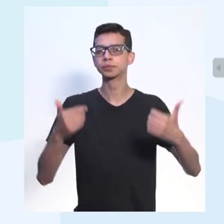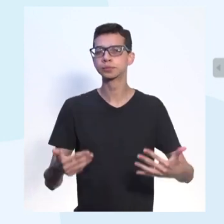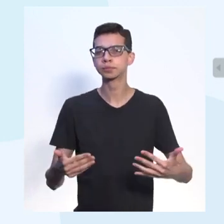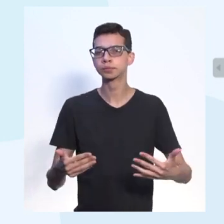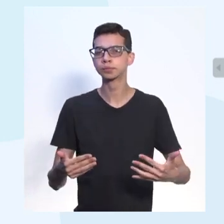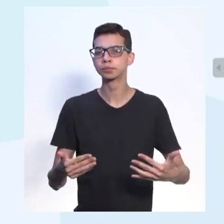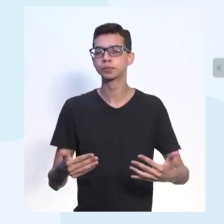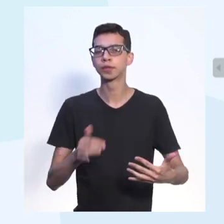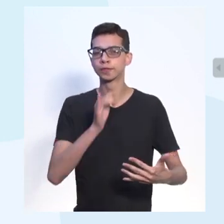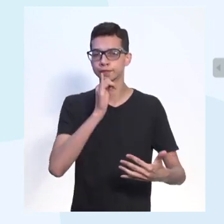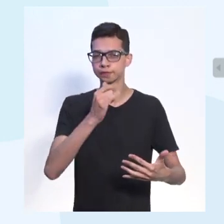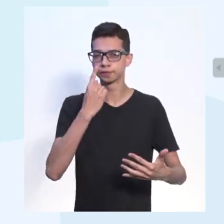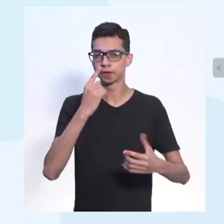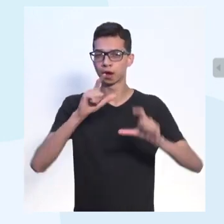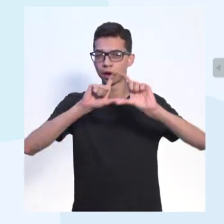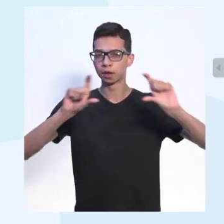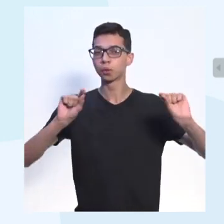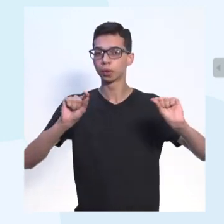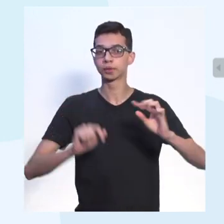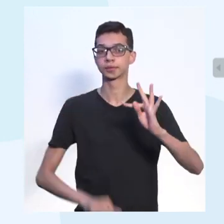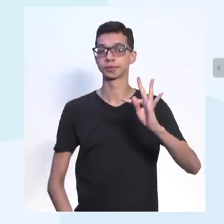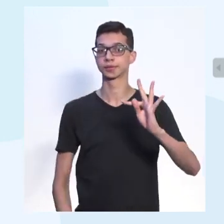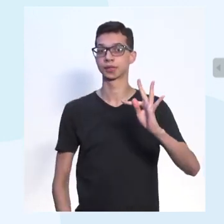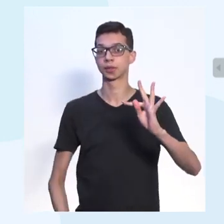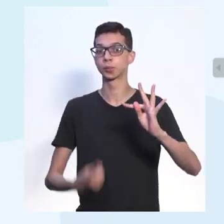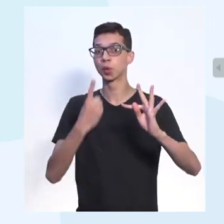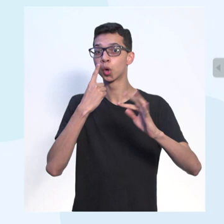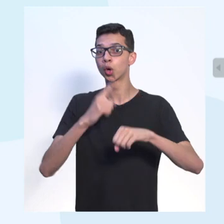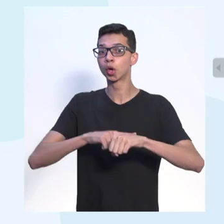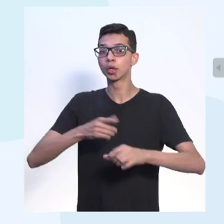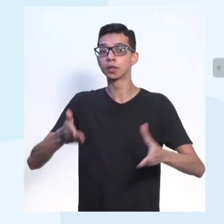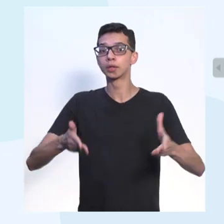o tempo, ó, durante